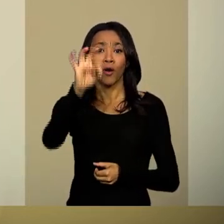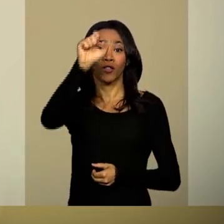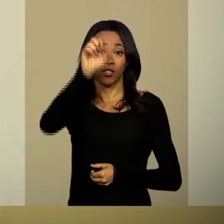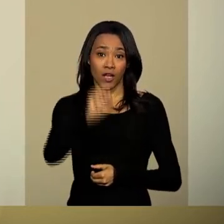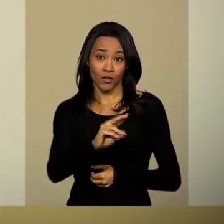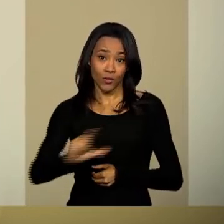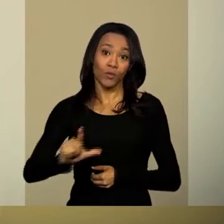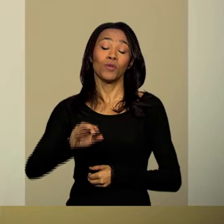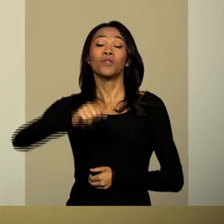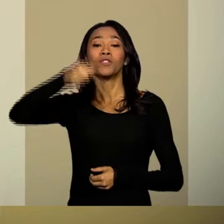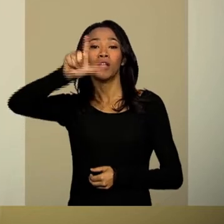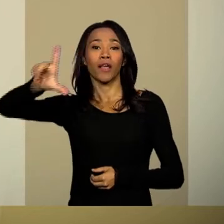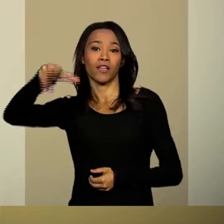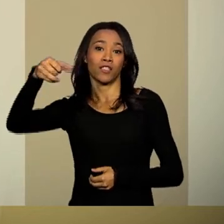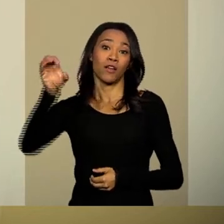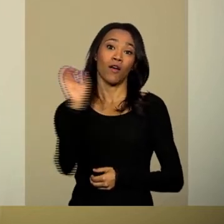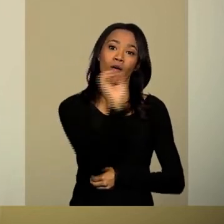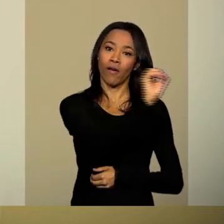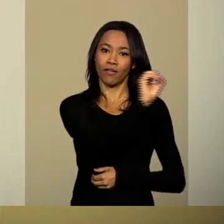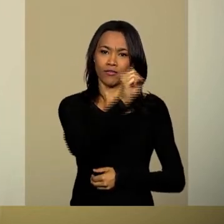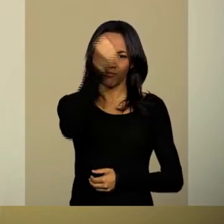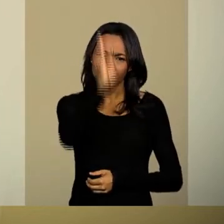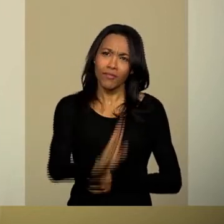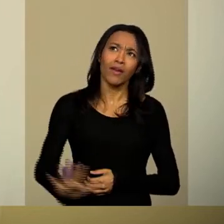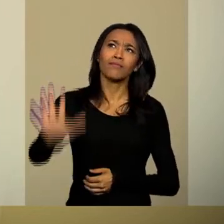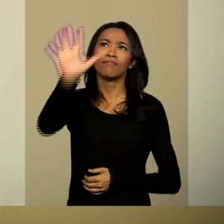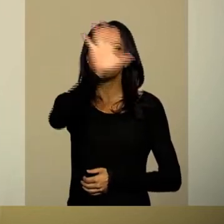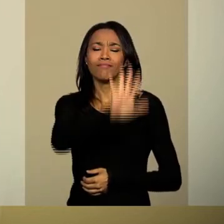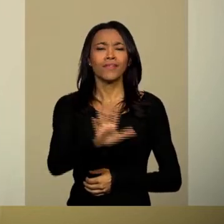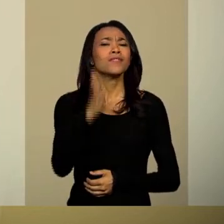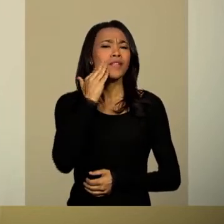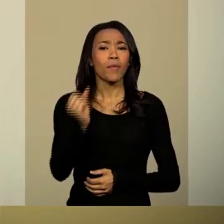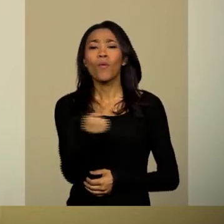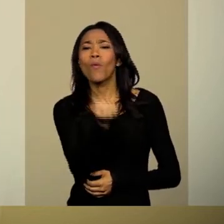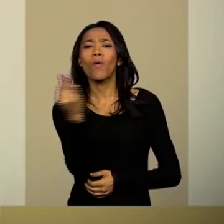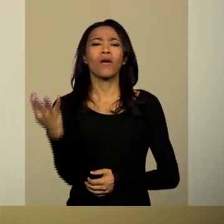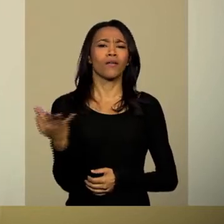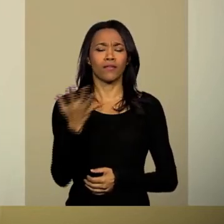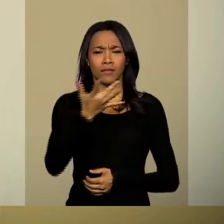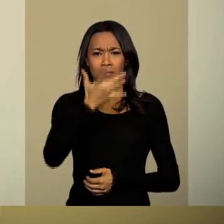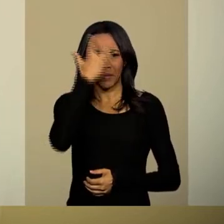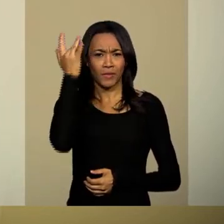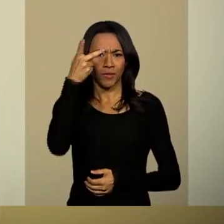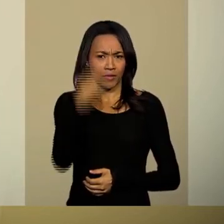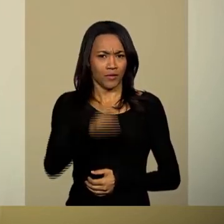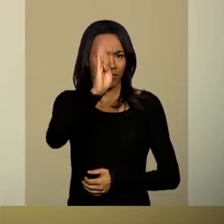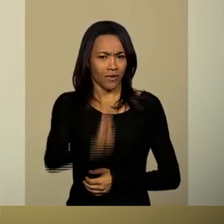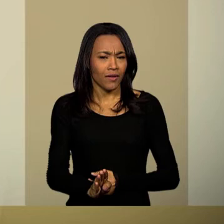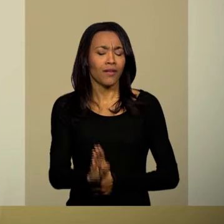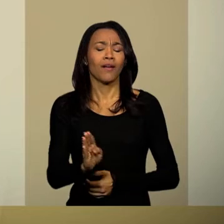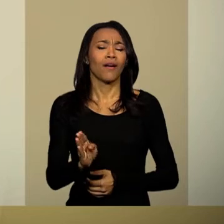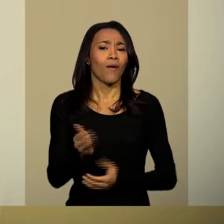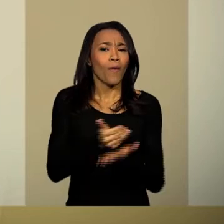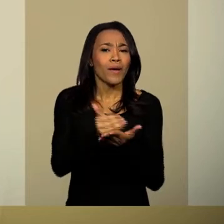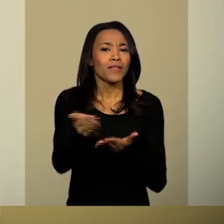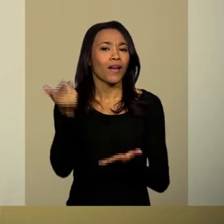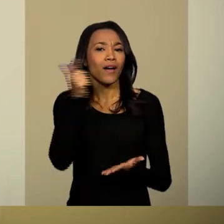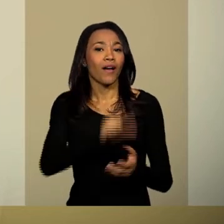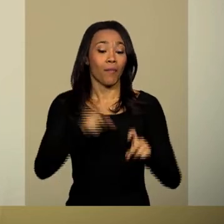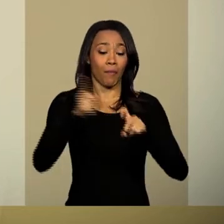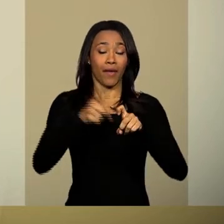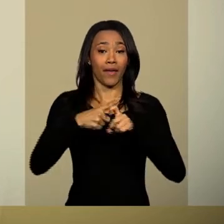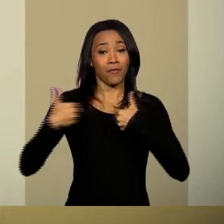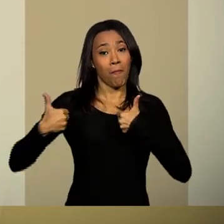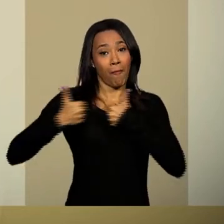de Leste a oeste deste país sabe Luciano Quantos milhões de brasileiros passaram a ter um médico mais